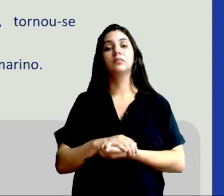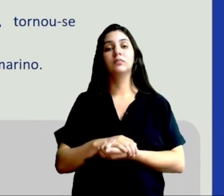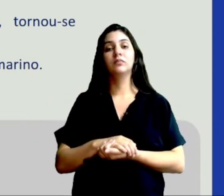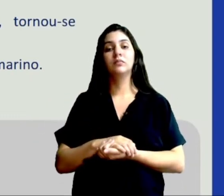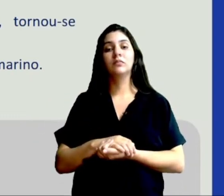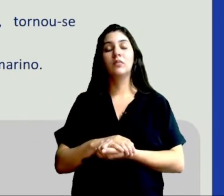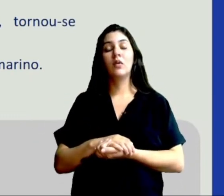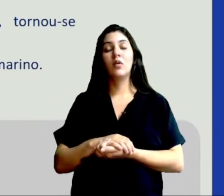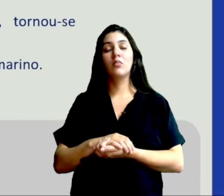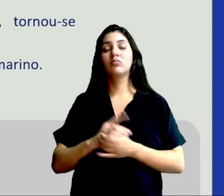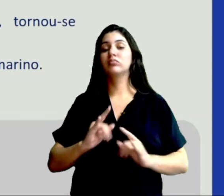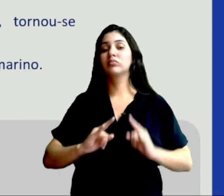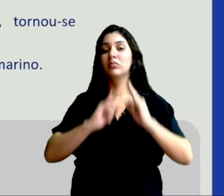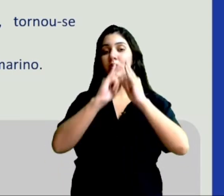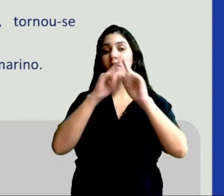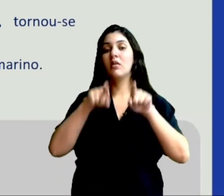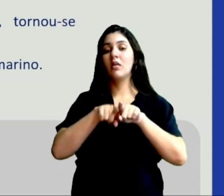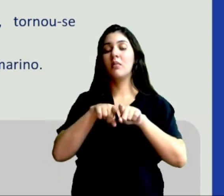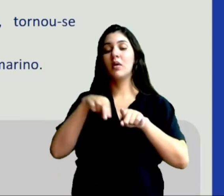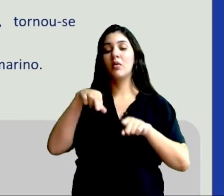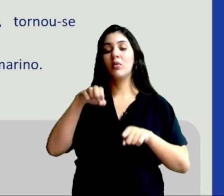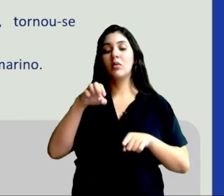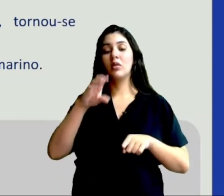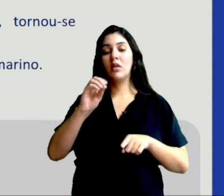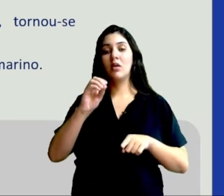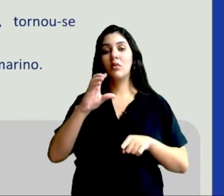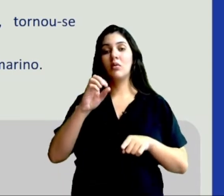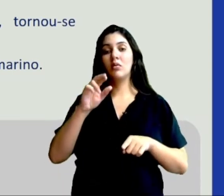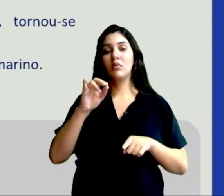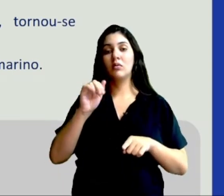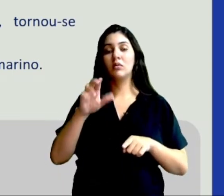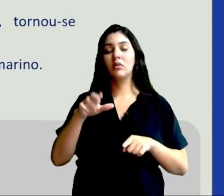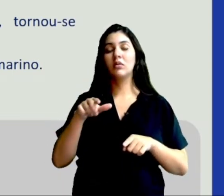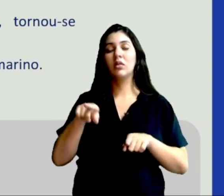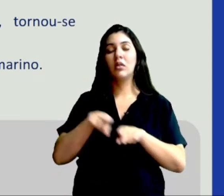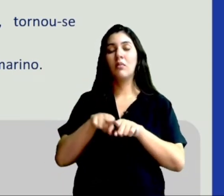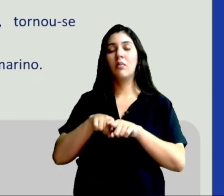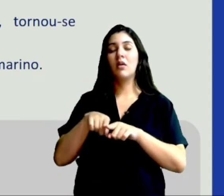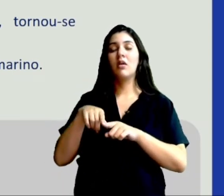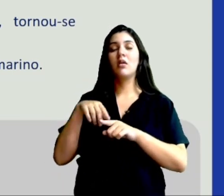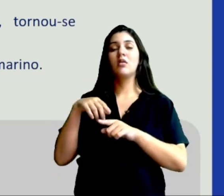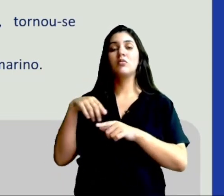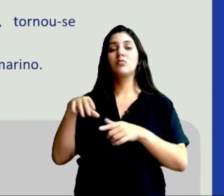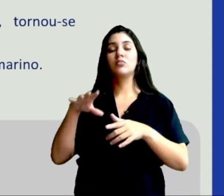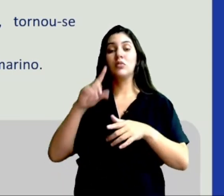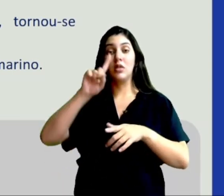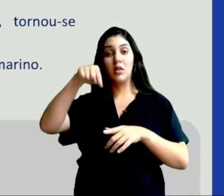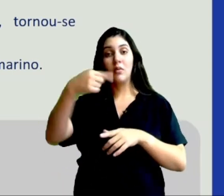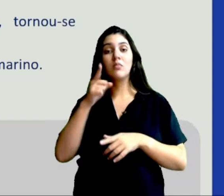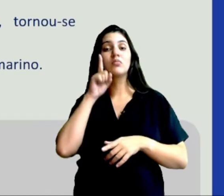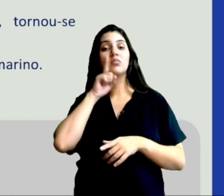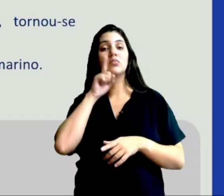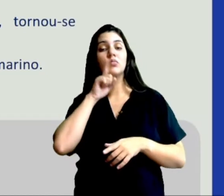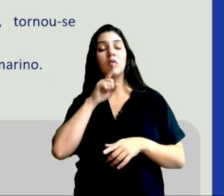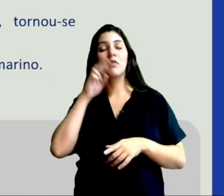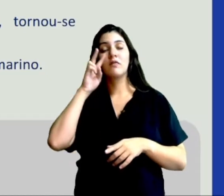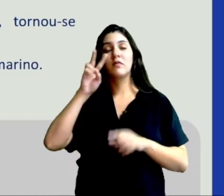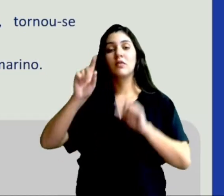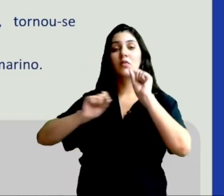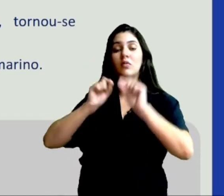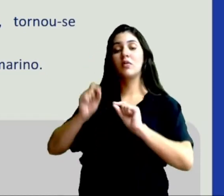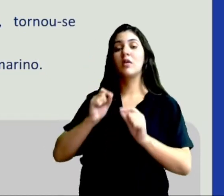o imperialismo, né, e o neocolonialismo dos europeus e depois dos Estados Unidos. Então vocês veem que os